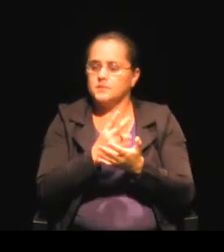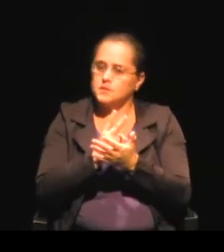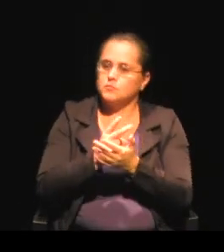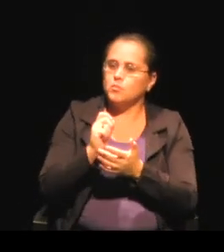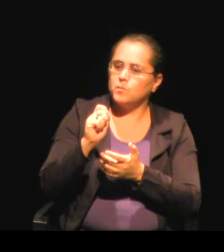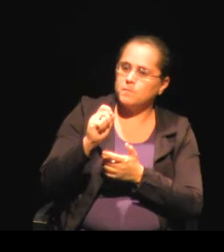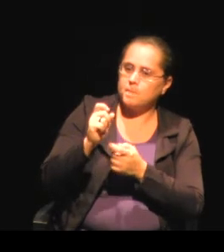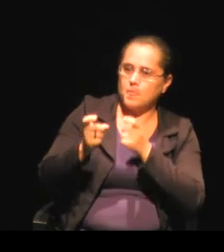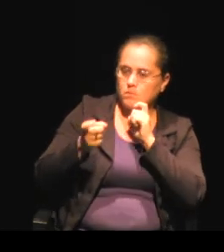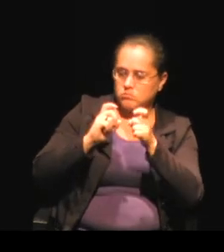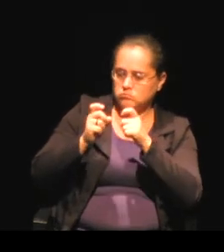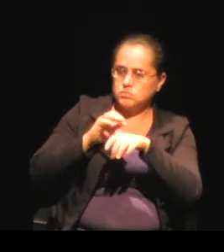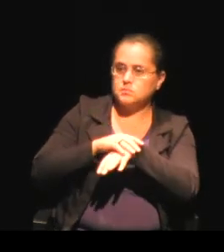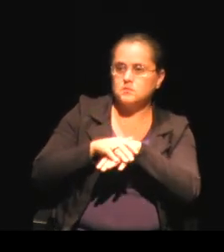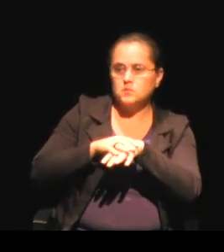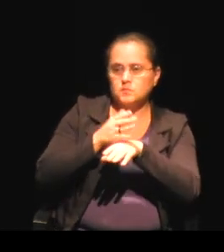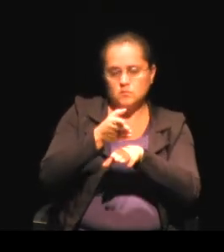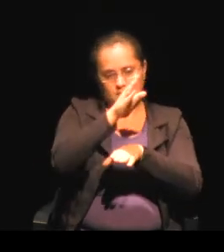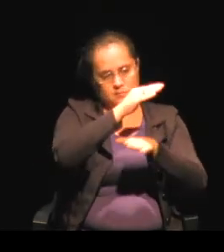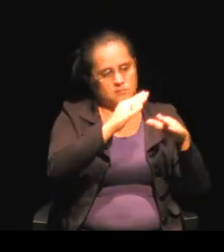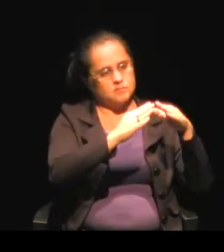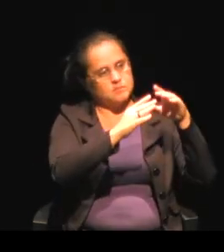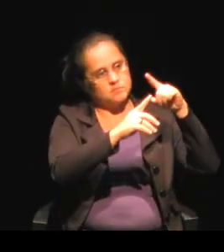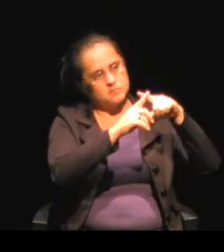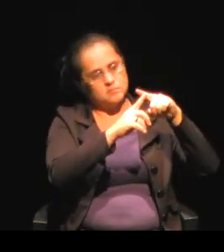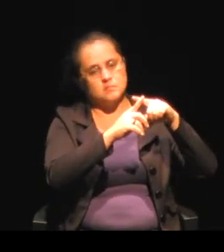1937, foi fundado o IPHAN, na época chamado